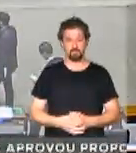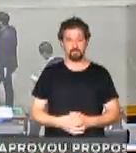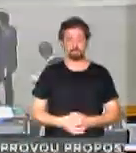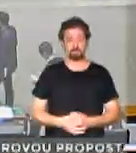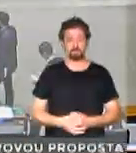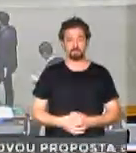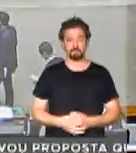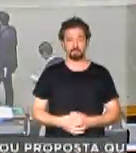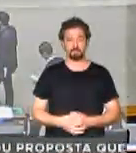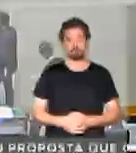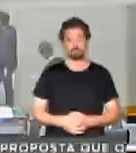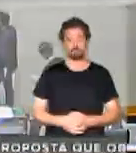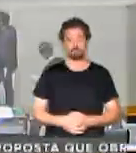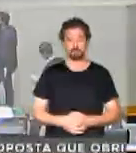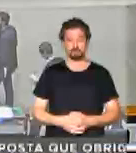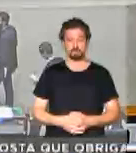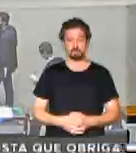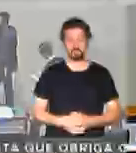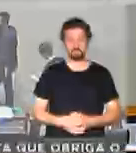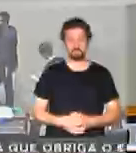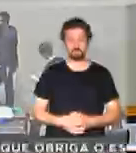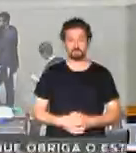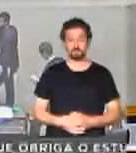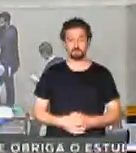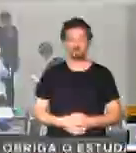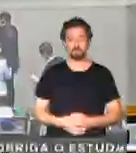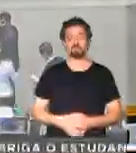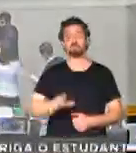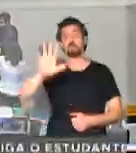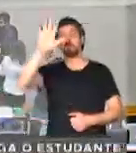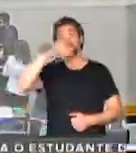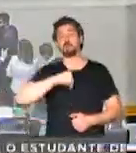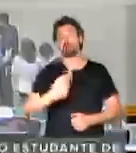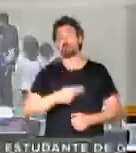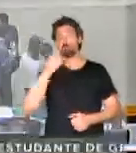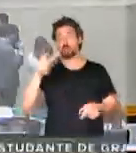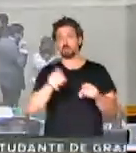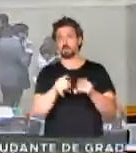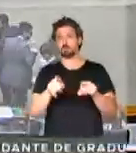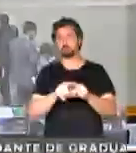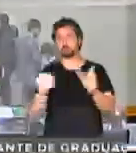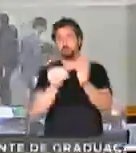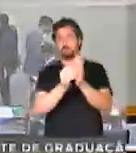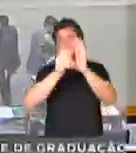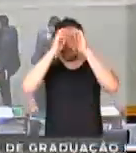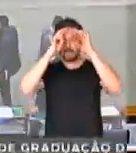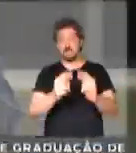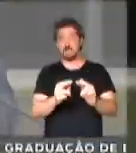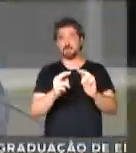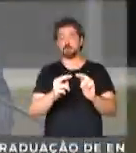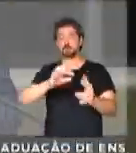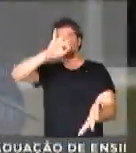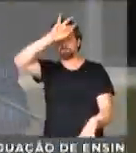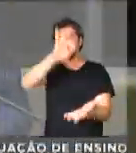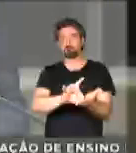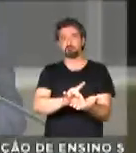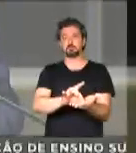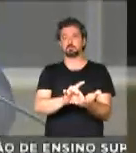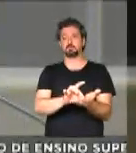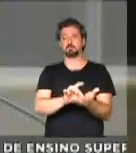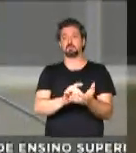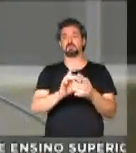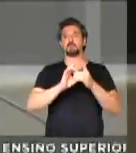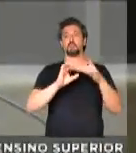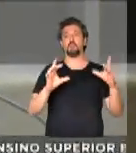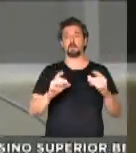Mais um minuto para concluir, deputado. E quero dizer que é um desrespeito profundo